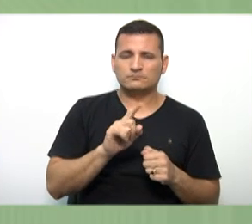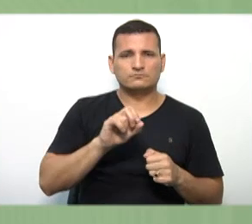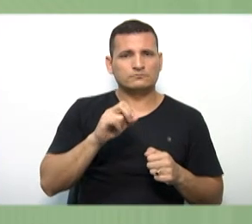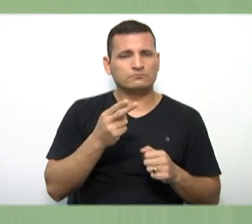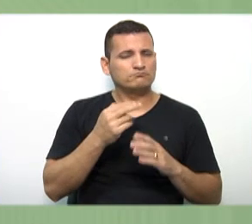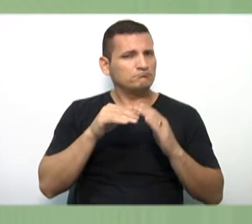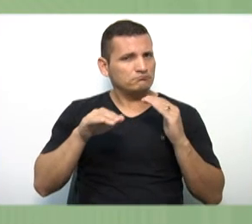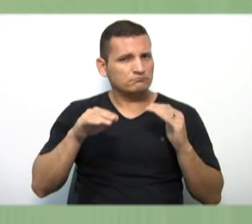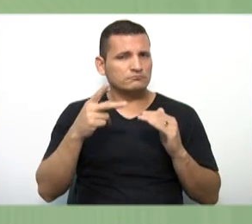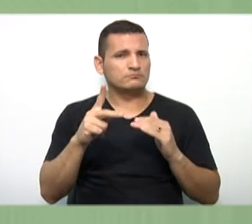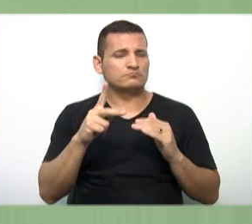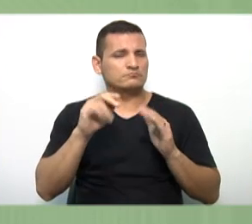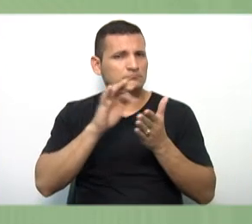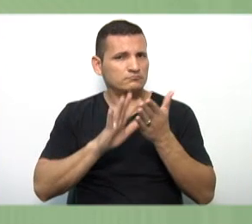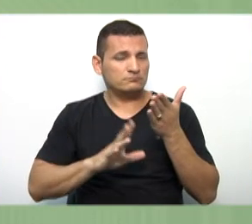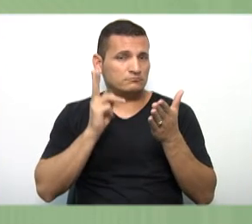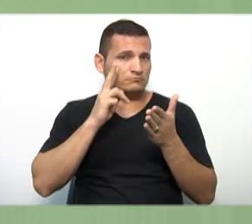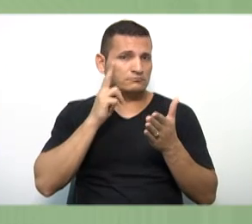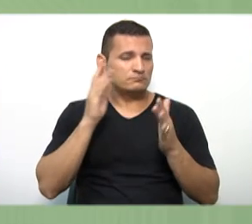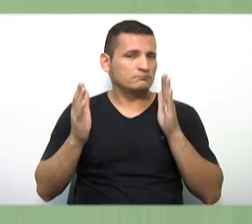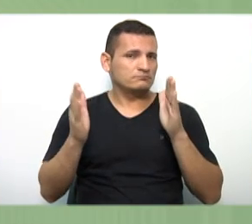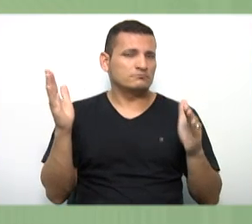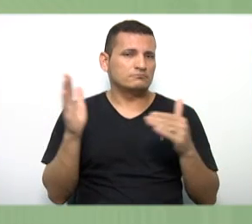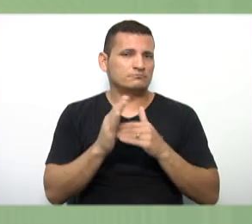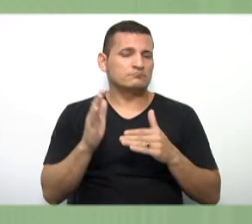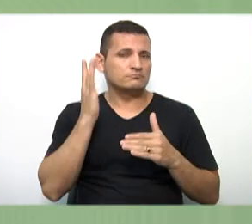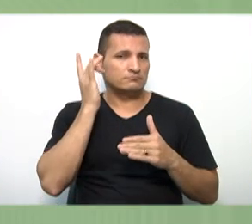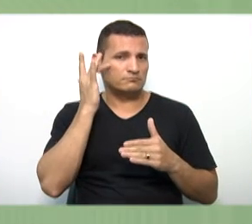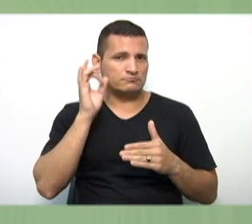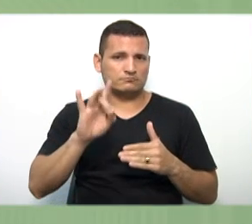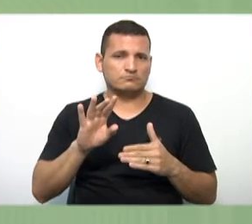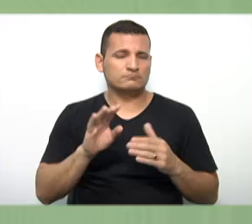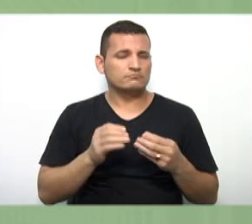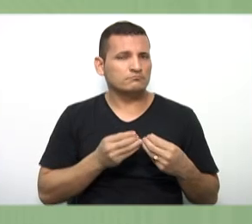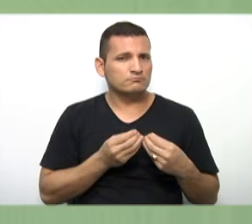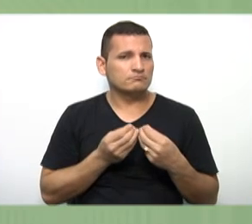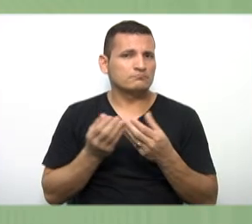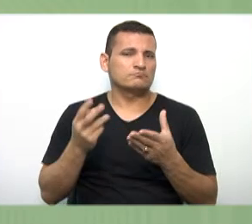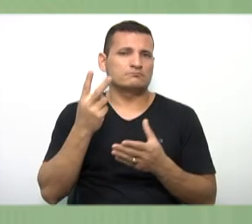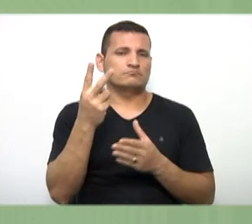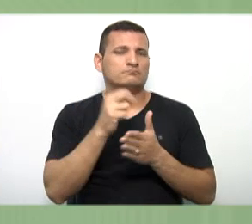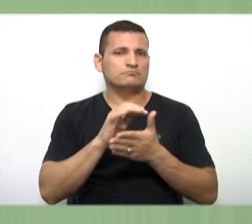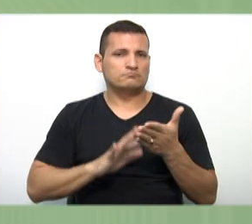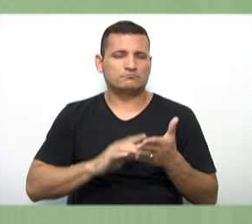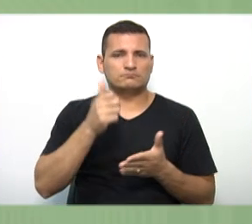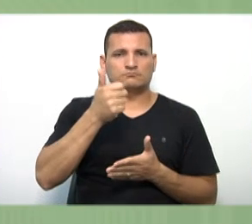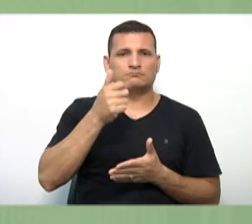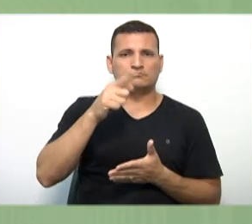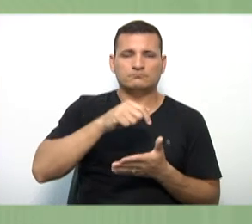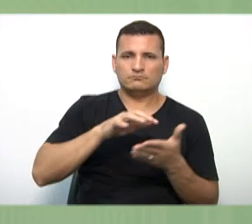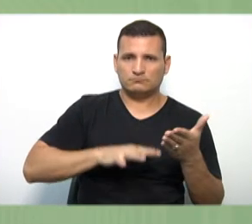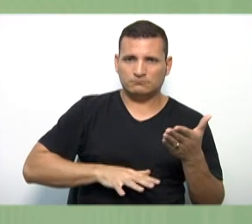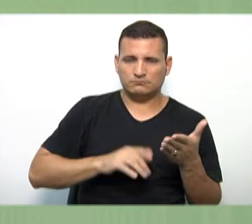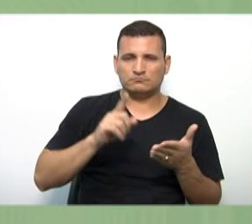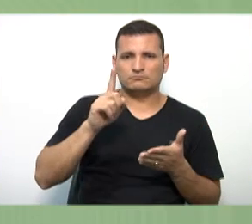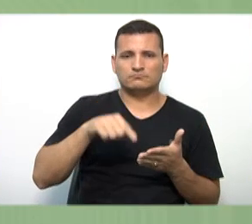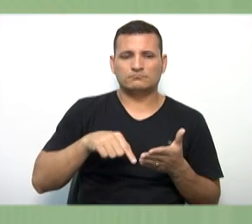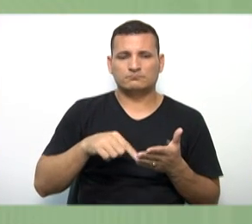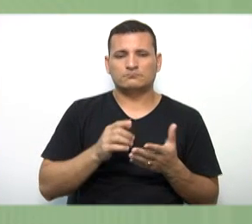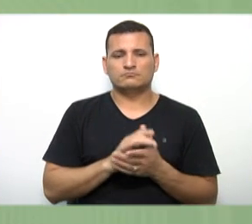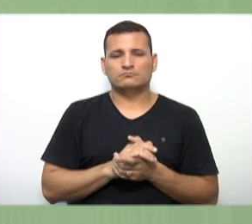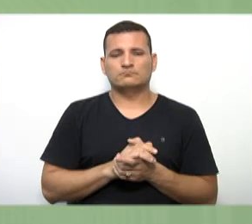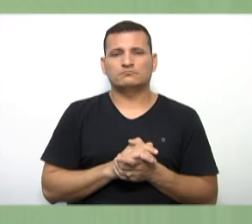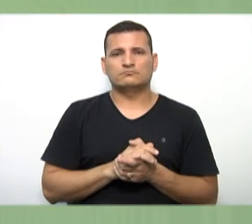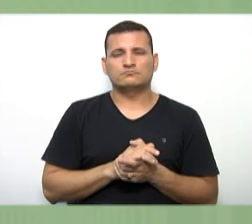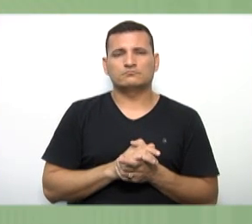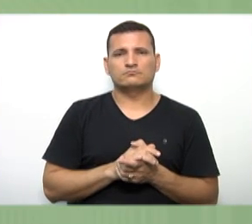que amanhã é o último prazo para você entregar as 2 atividades. A primeira atividade, que é a tarefa que traz